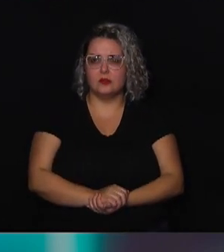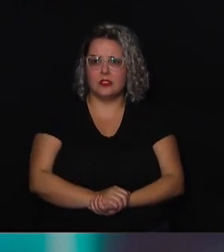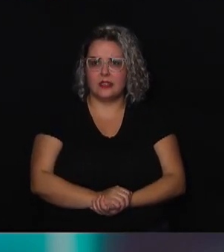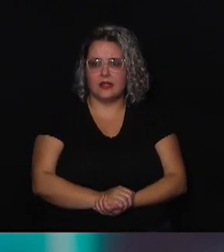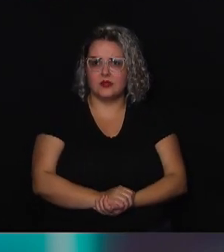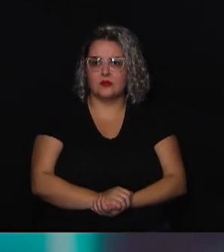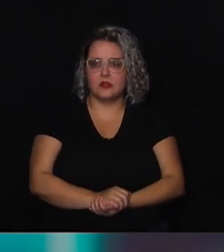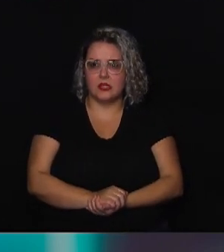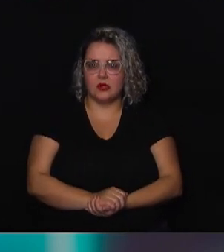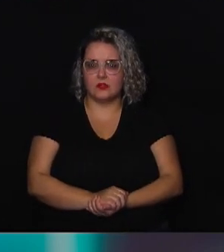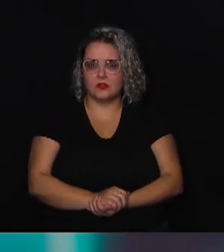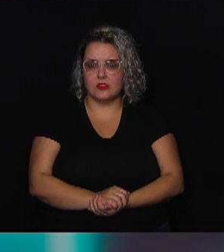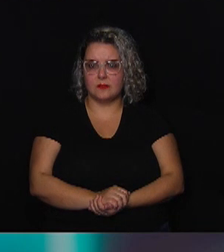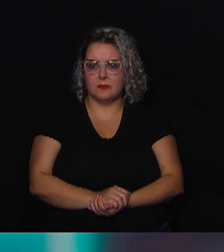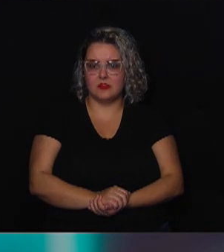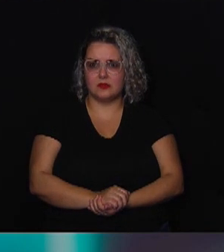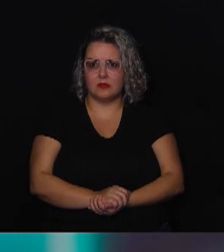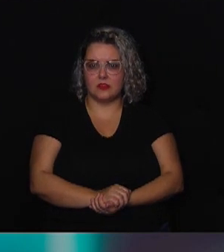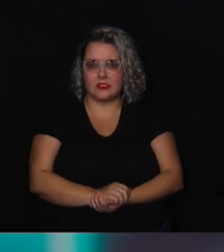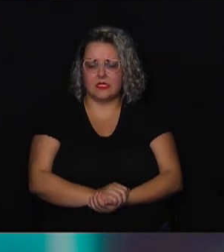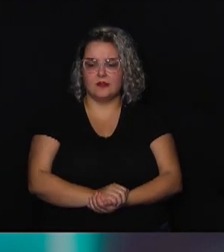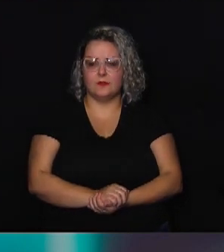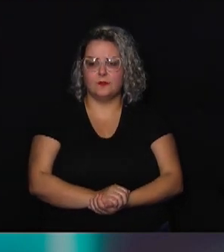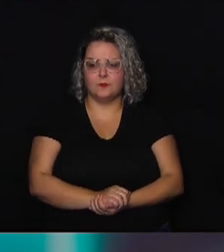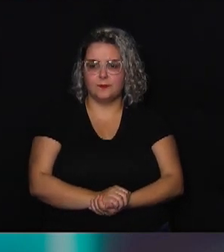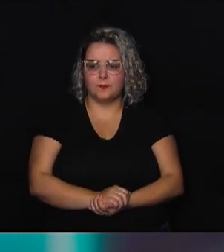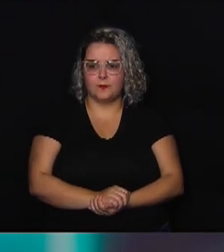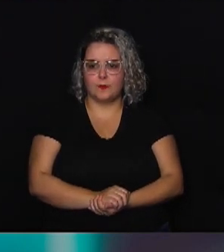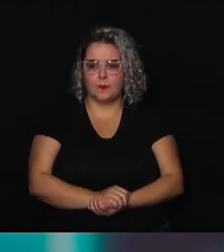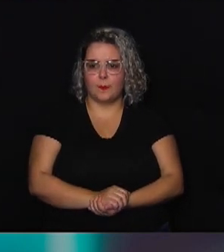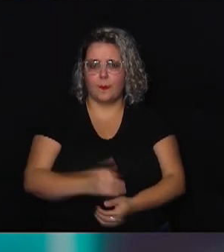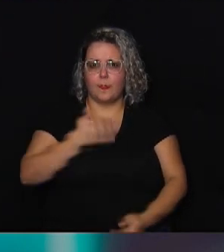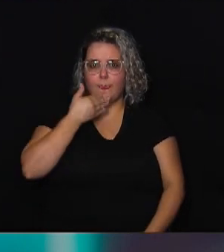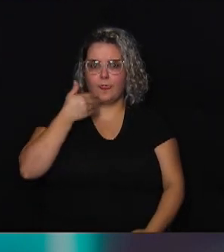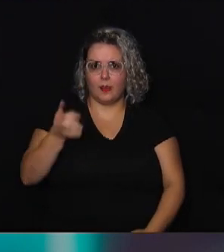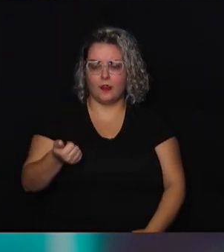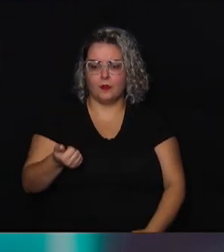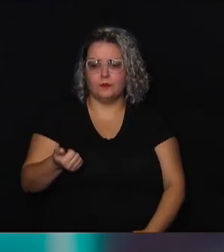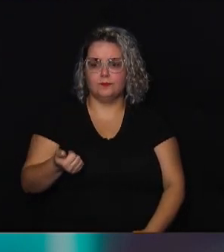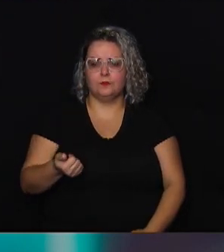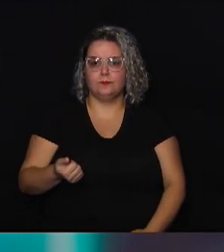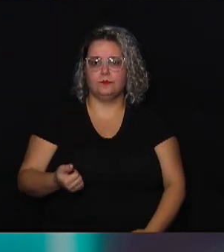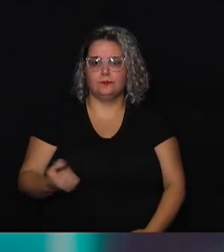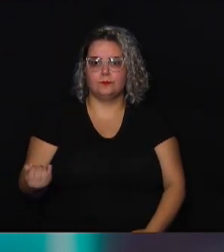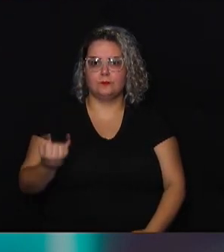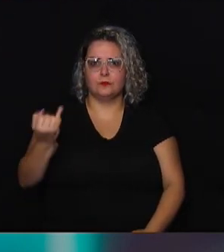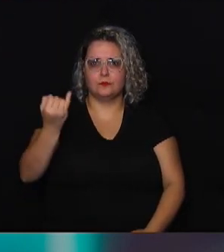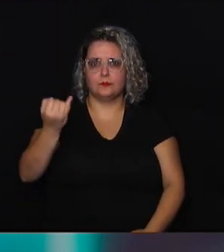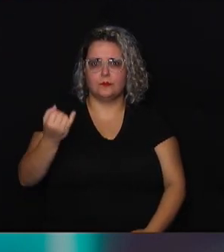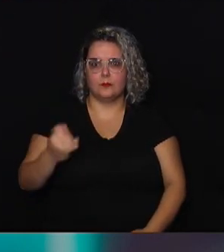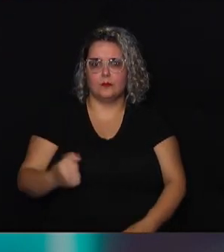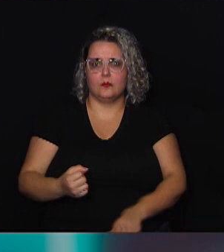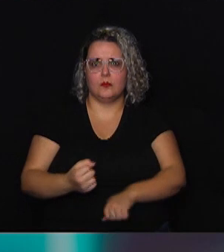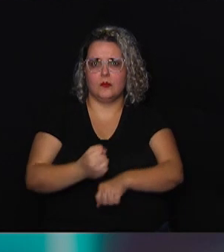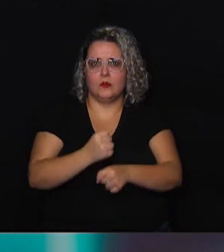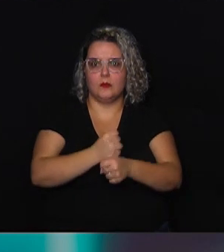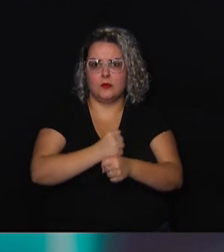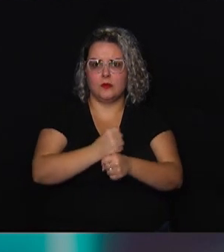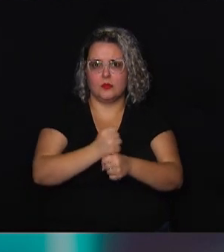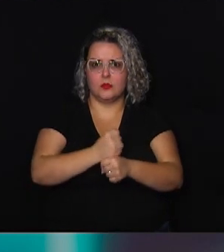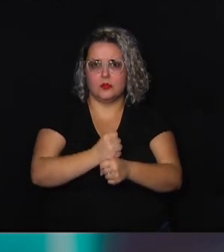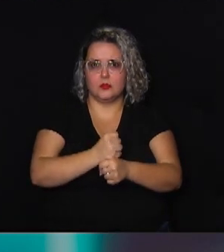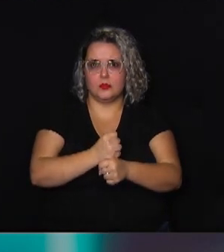histórica do percentual de cobertura, a gente observa melhoras importantes em relação aos anos anteriores, mas ainda não